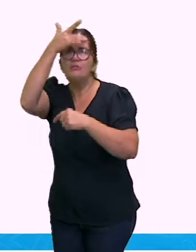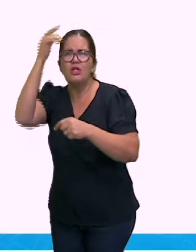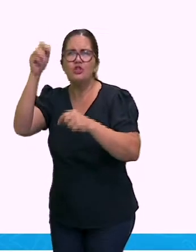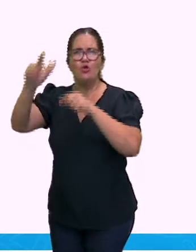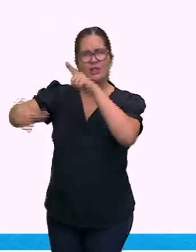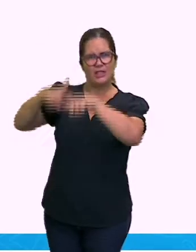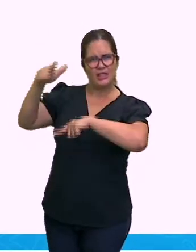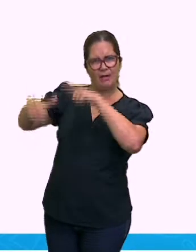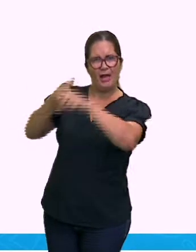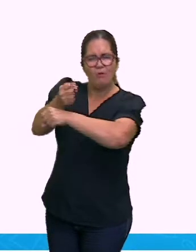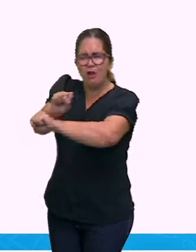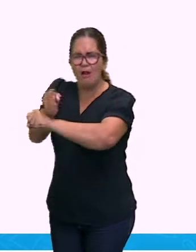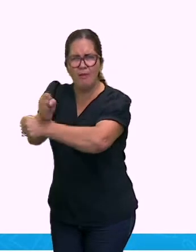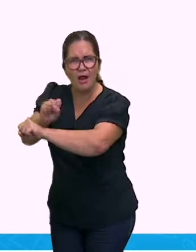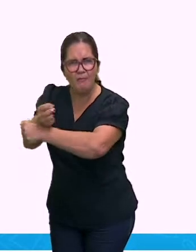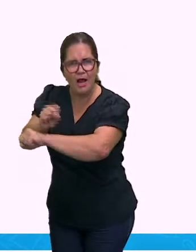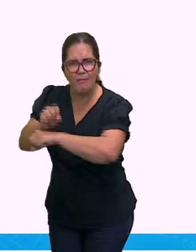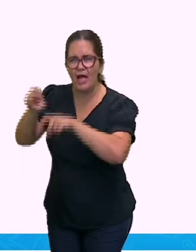dos camponeses